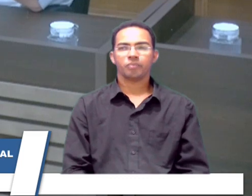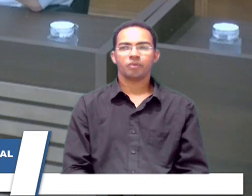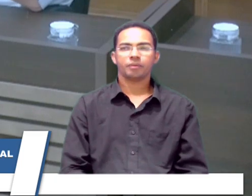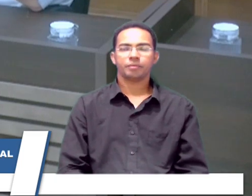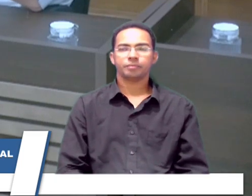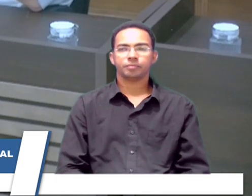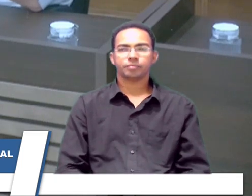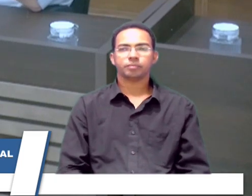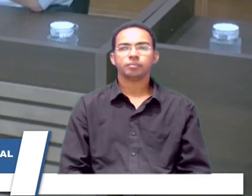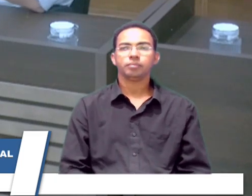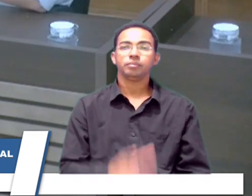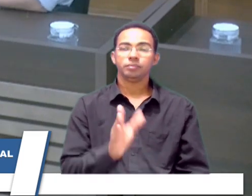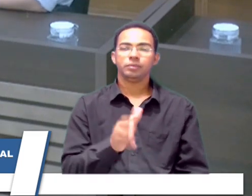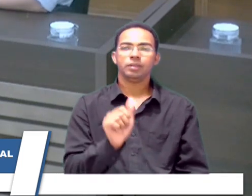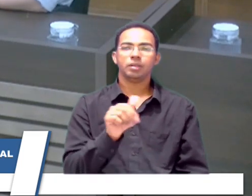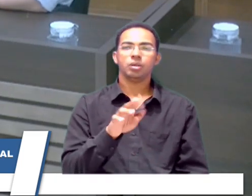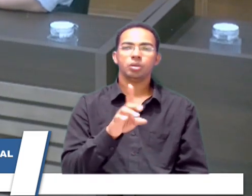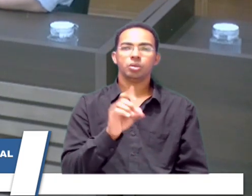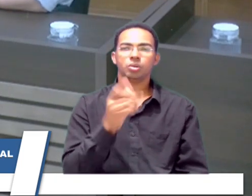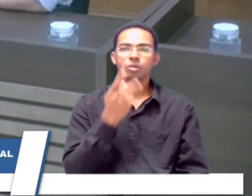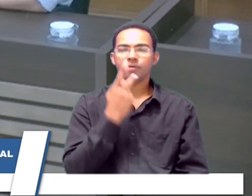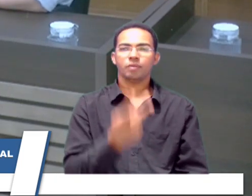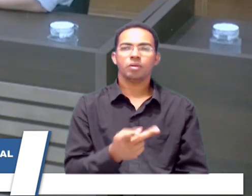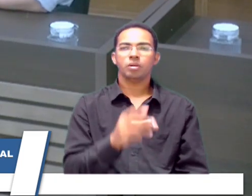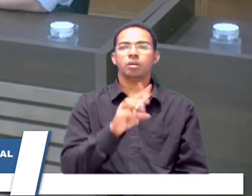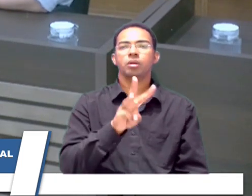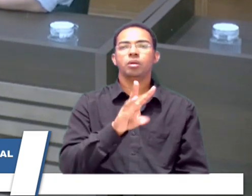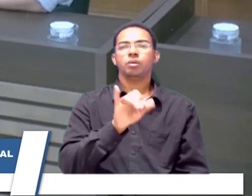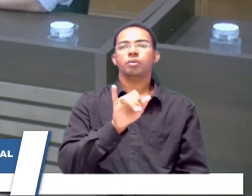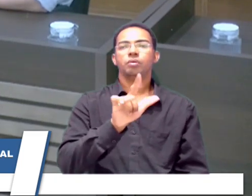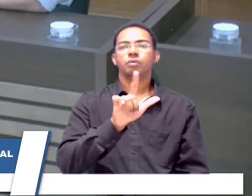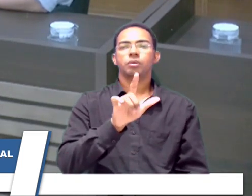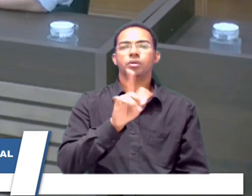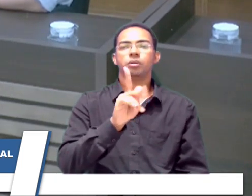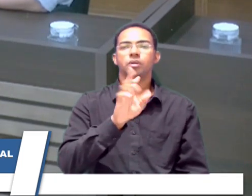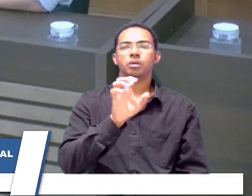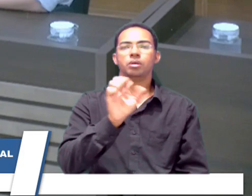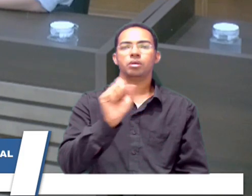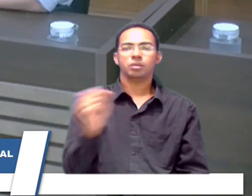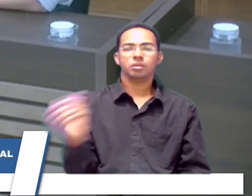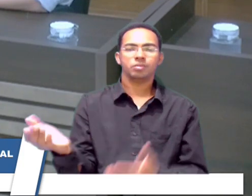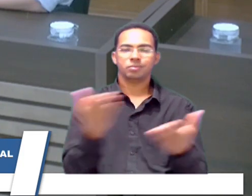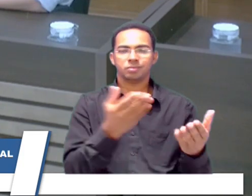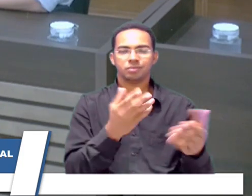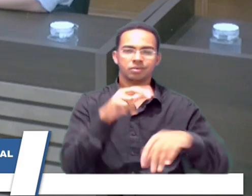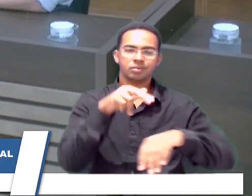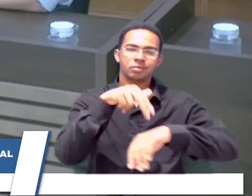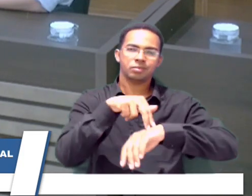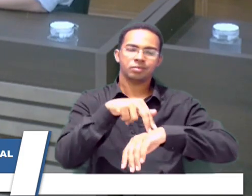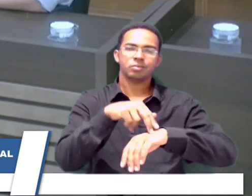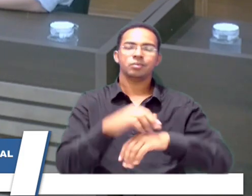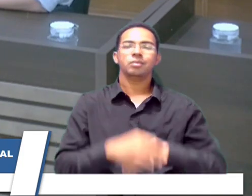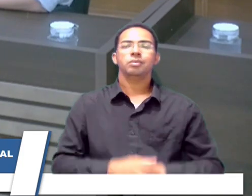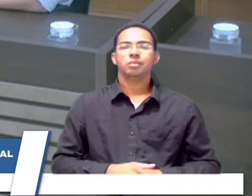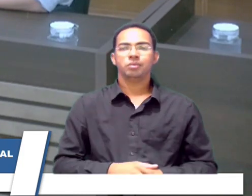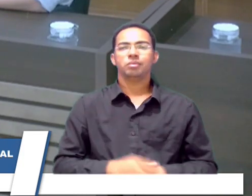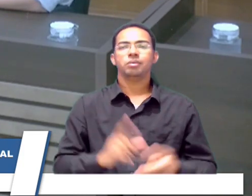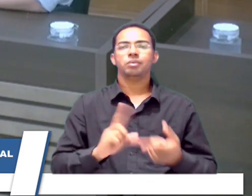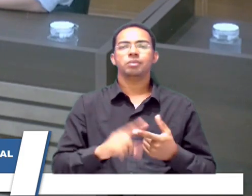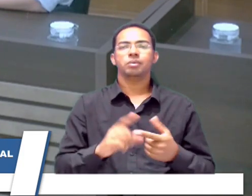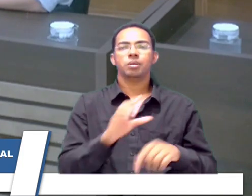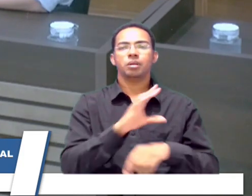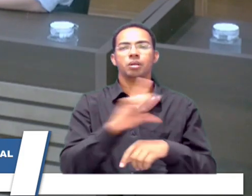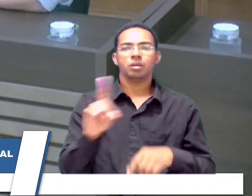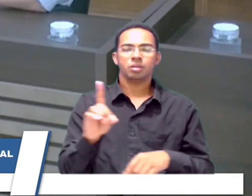Já que o Antônio falou do Wilkes, queria chamá-lo para fazer uso da tribuna, ele que é o coordenador da